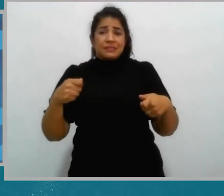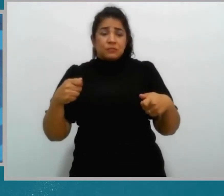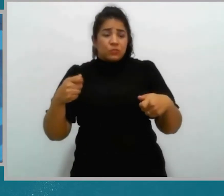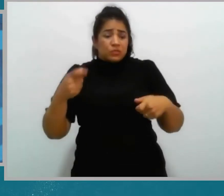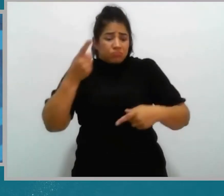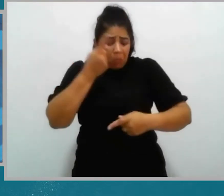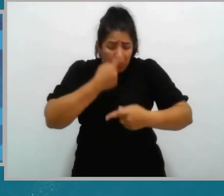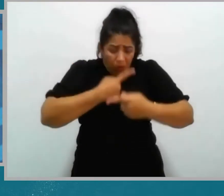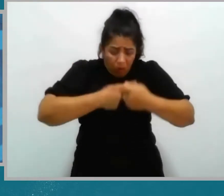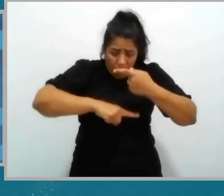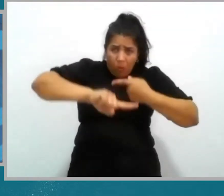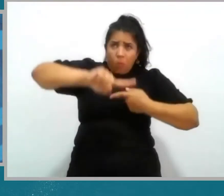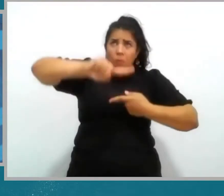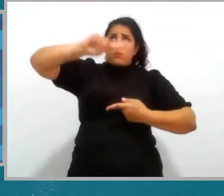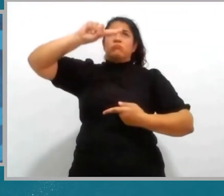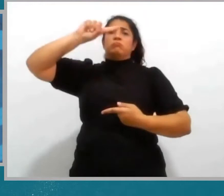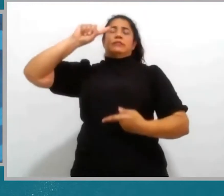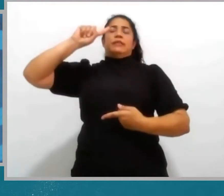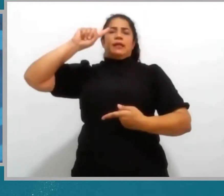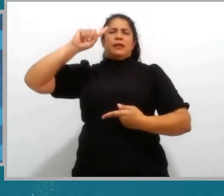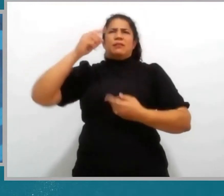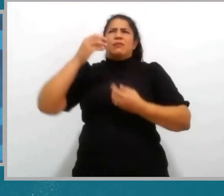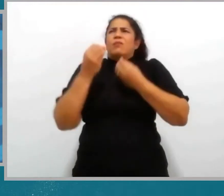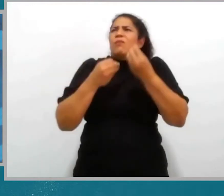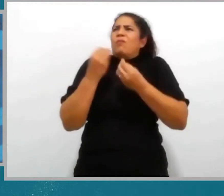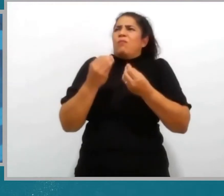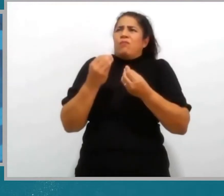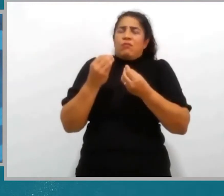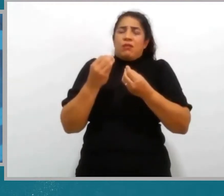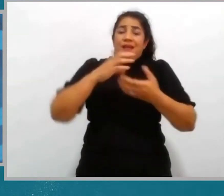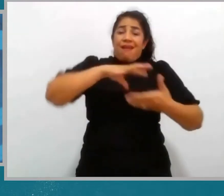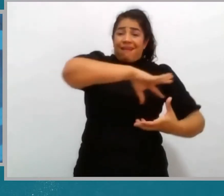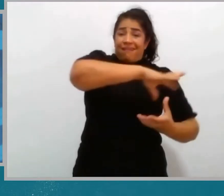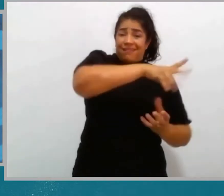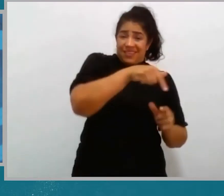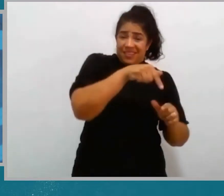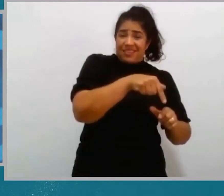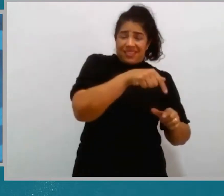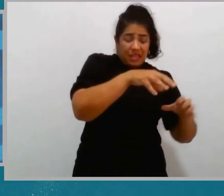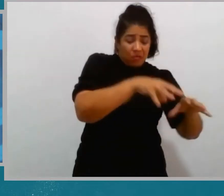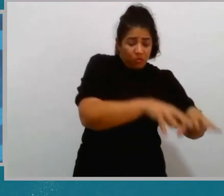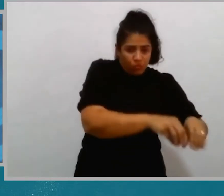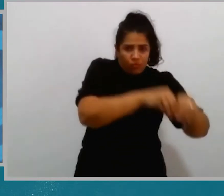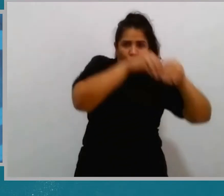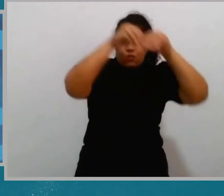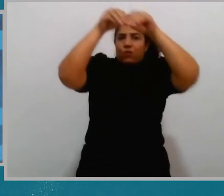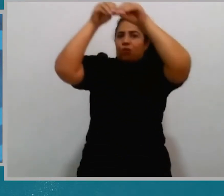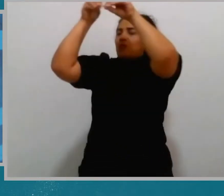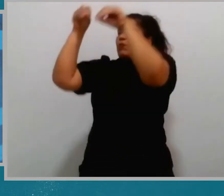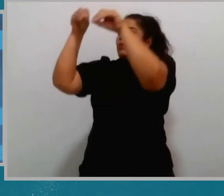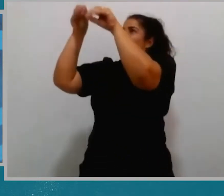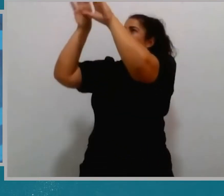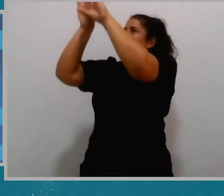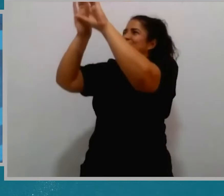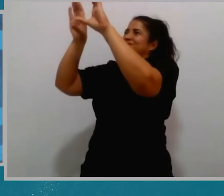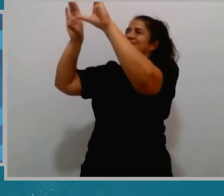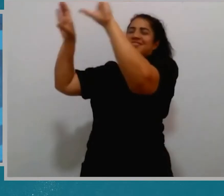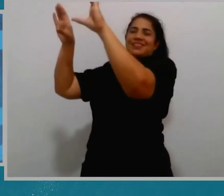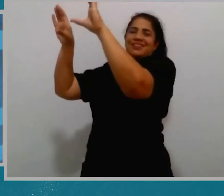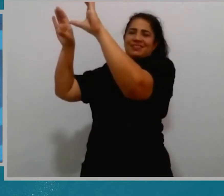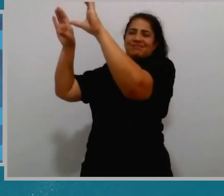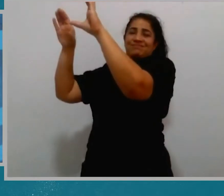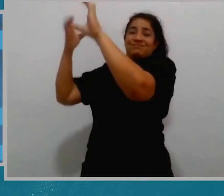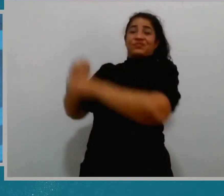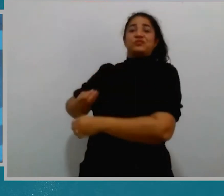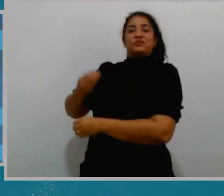de esfera, saindo da terra e passar a viver no reino dos céus. E o reino dos